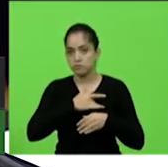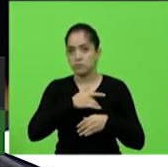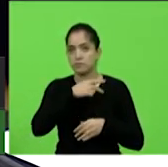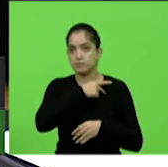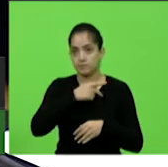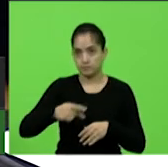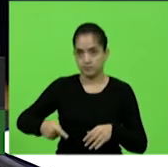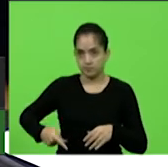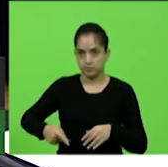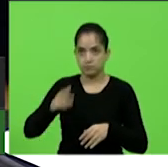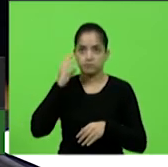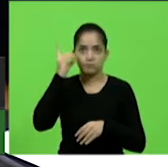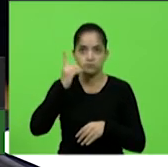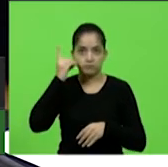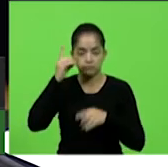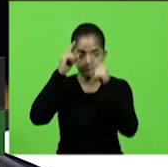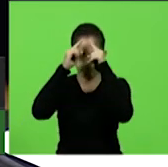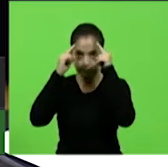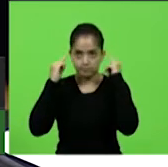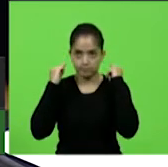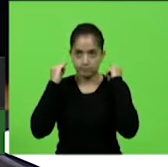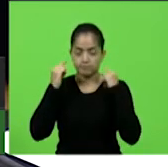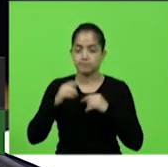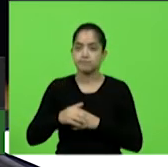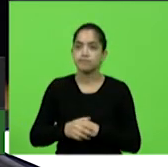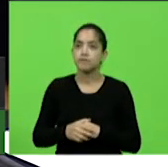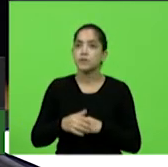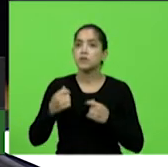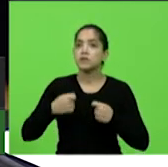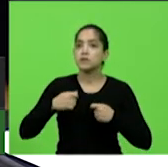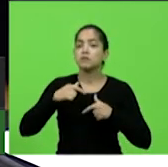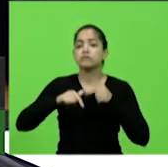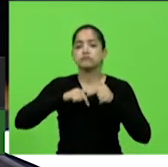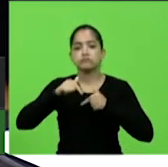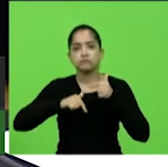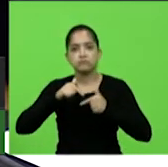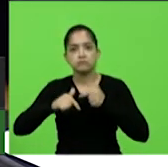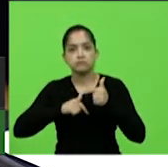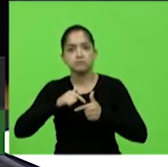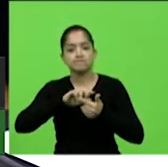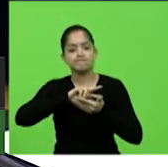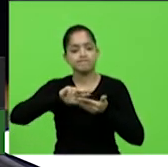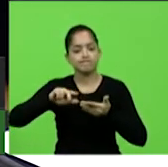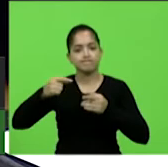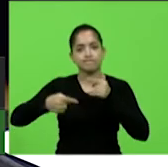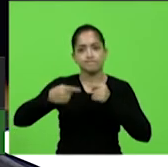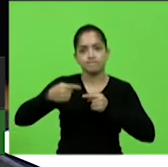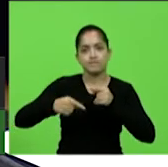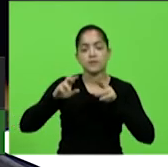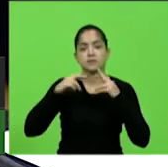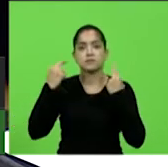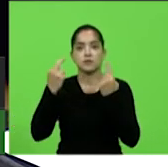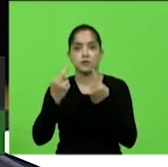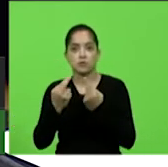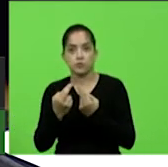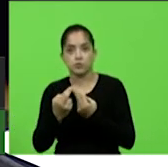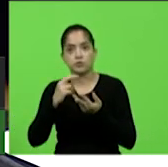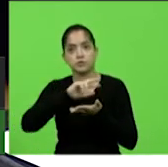nosso grande deputado Neudir Sareta, que tem realizado debates, reuniões, e